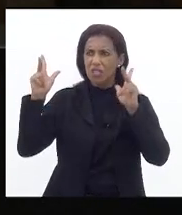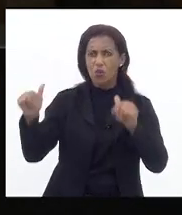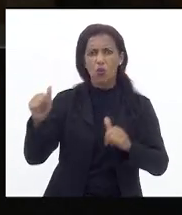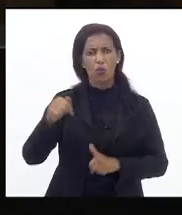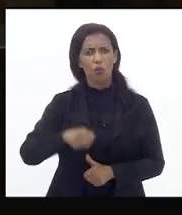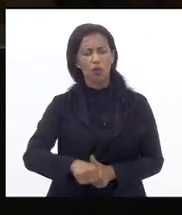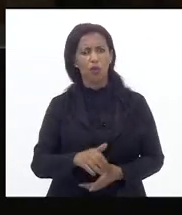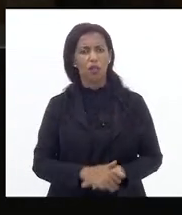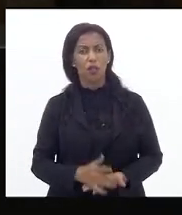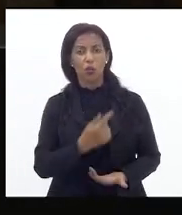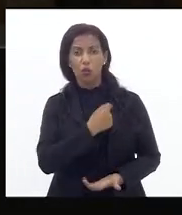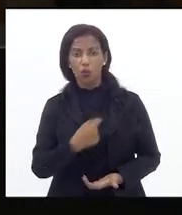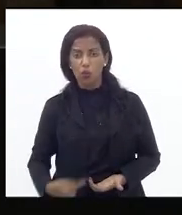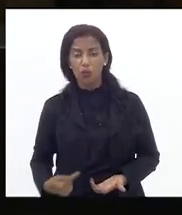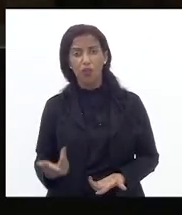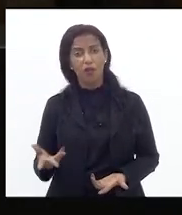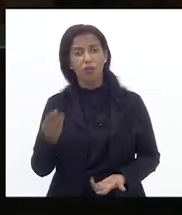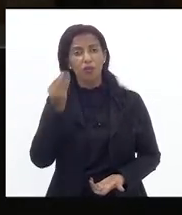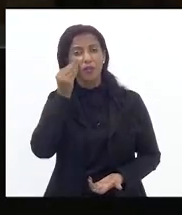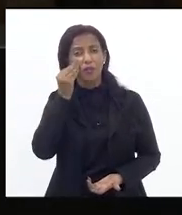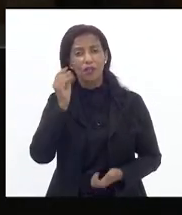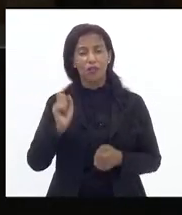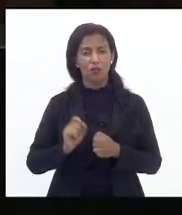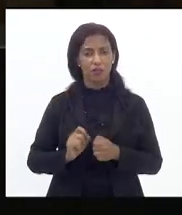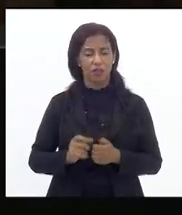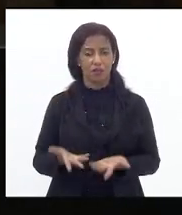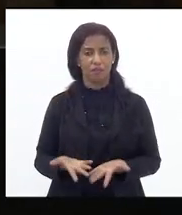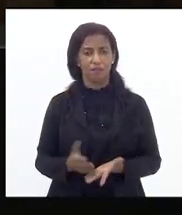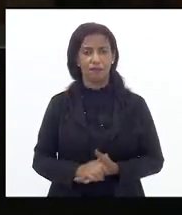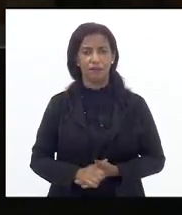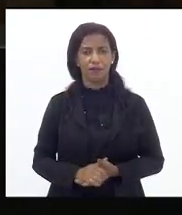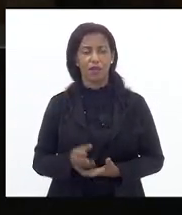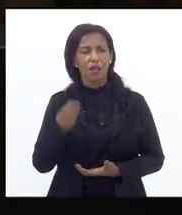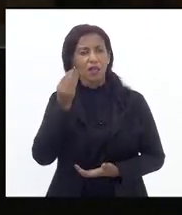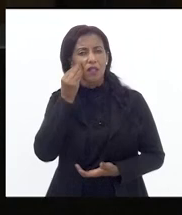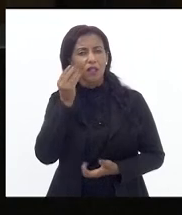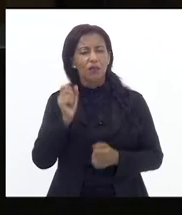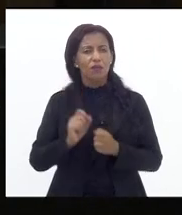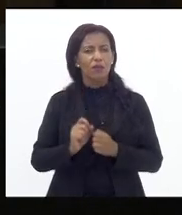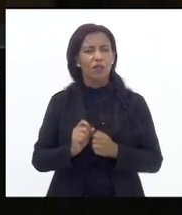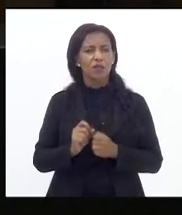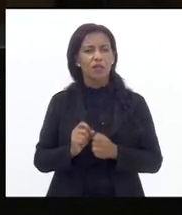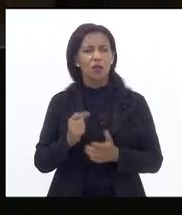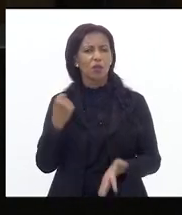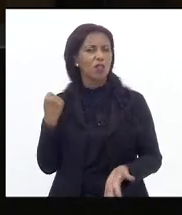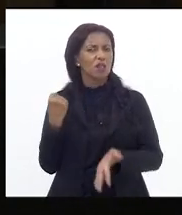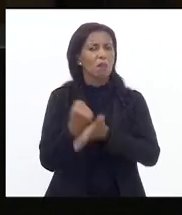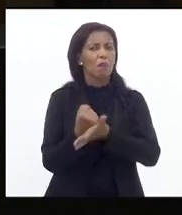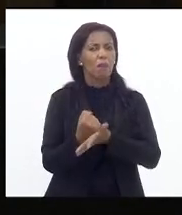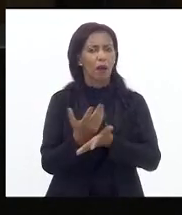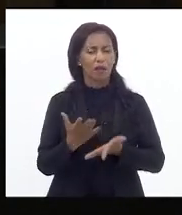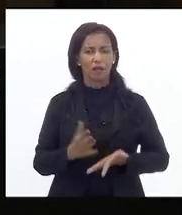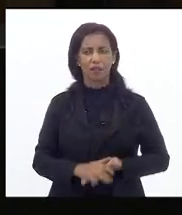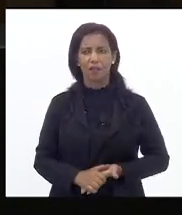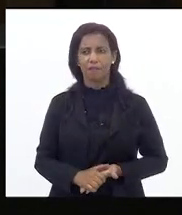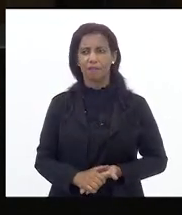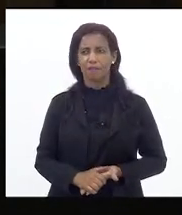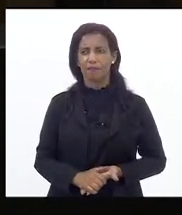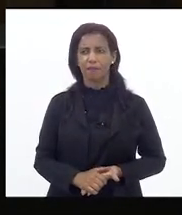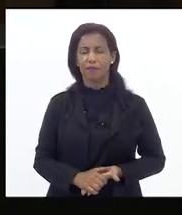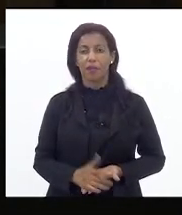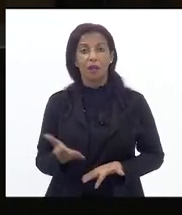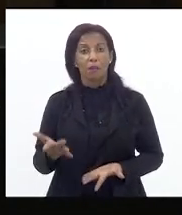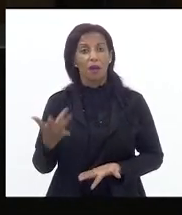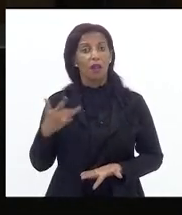aqui o que o governador está tentando até fazer aqui tentando fazer com que não tenho tanto Impacto mas é